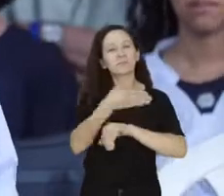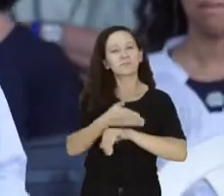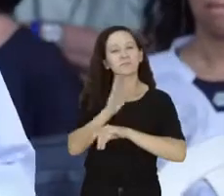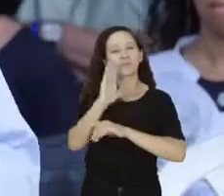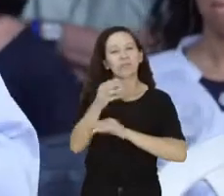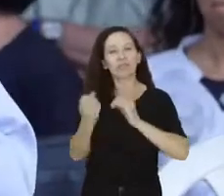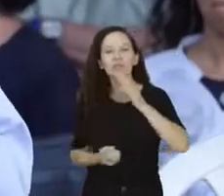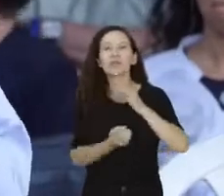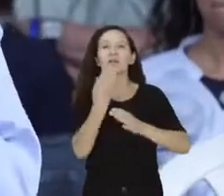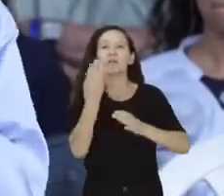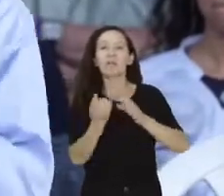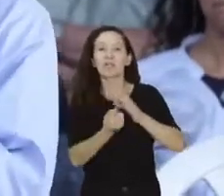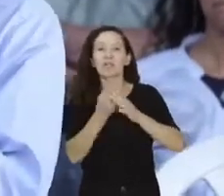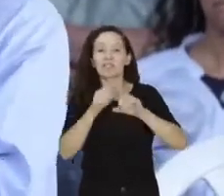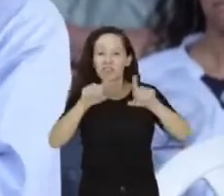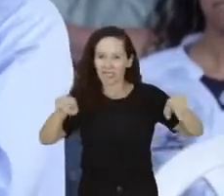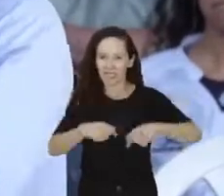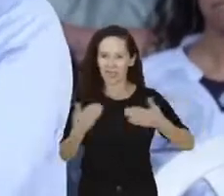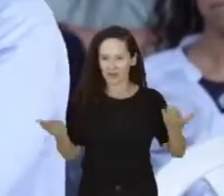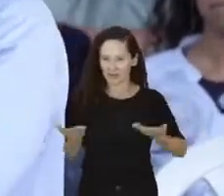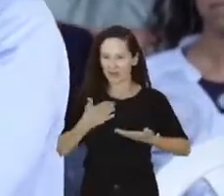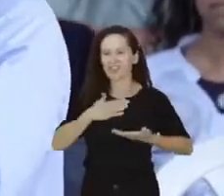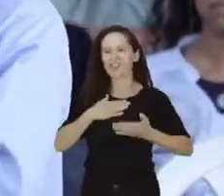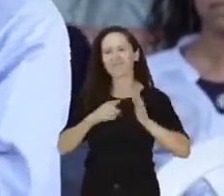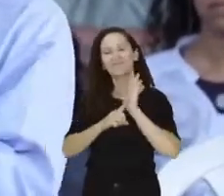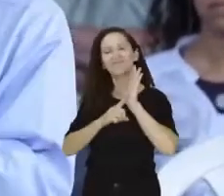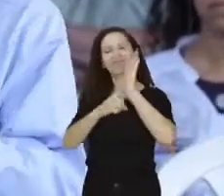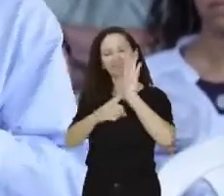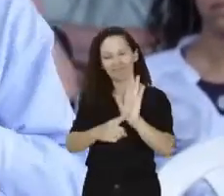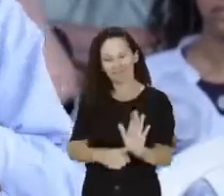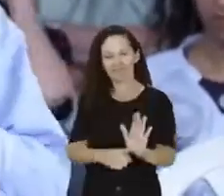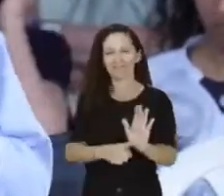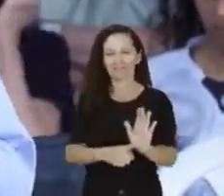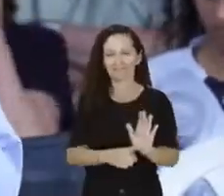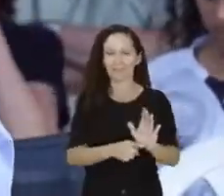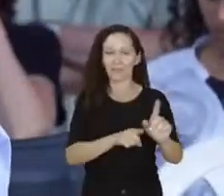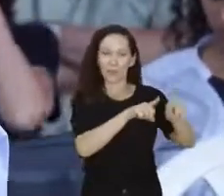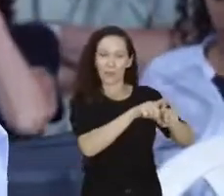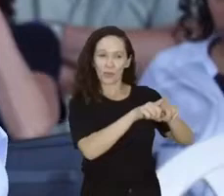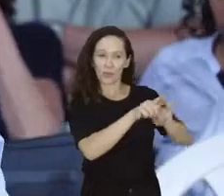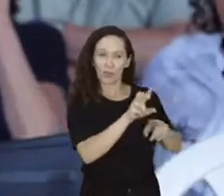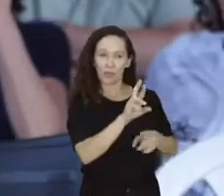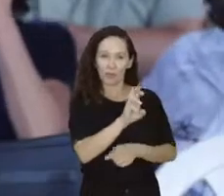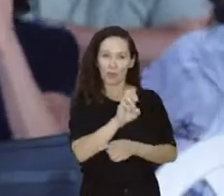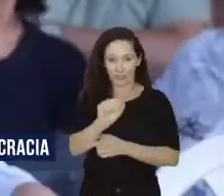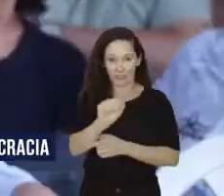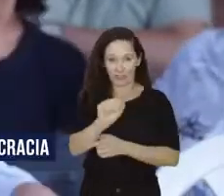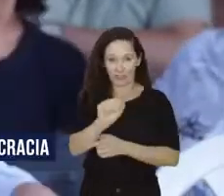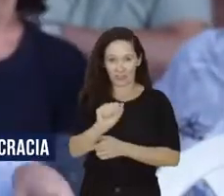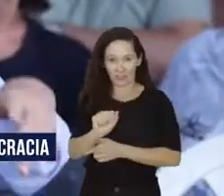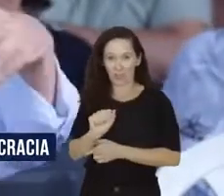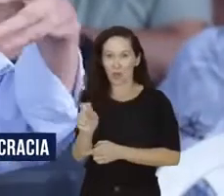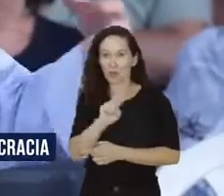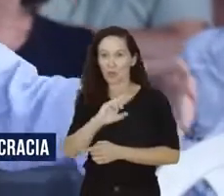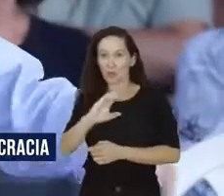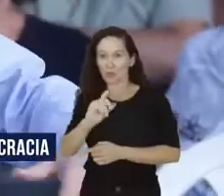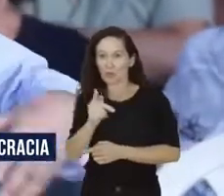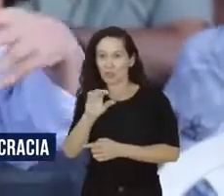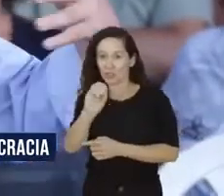quadra. O irmão da Regina, o Chico, que fez o projeto, e a gente